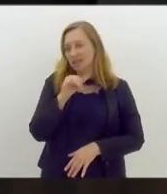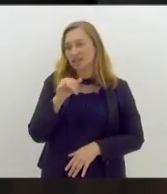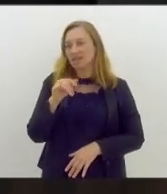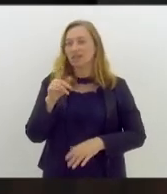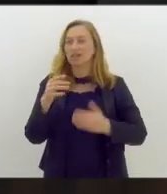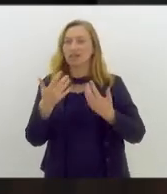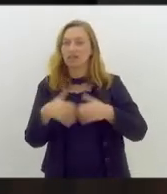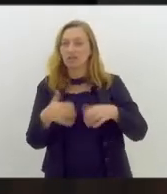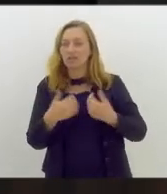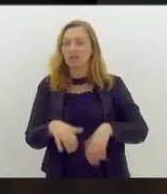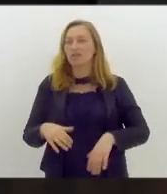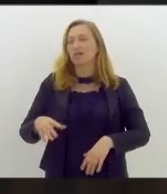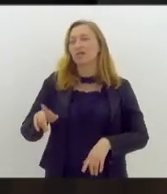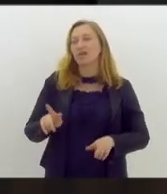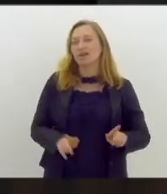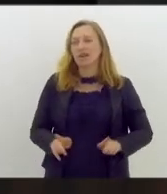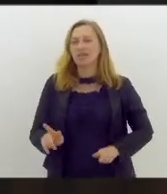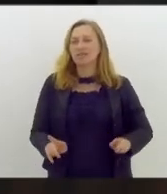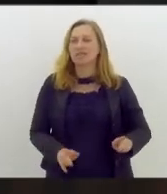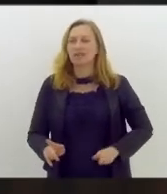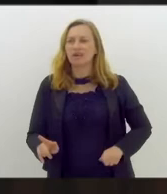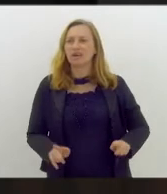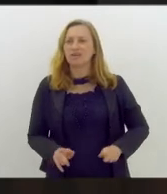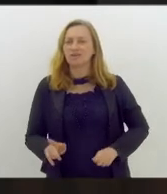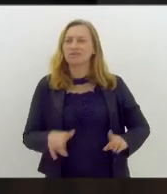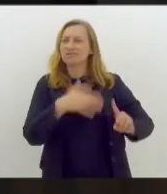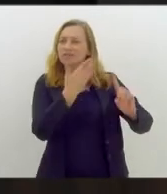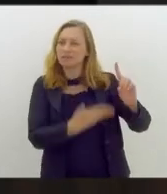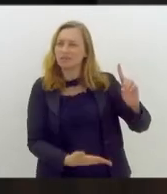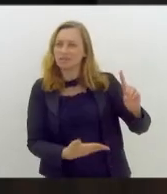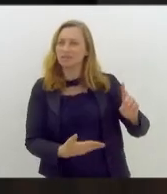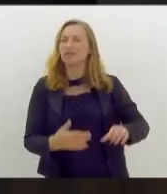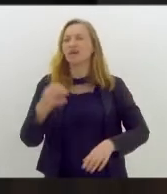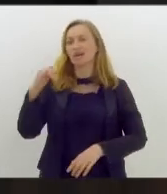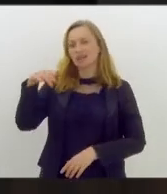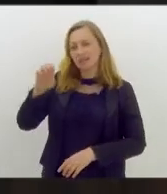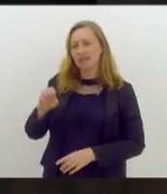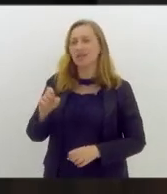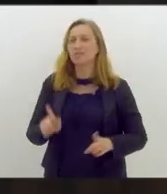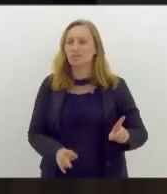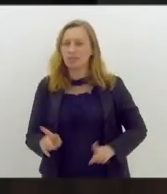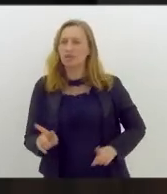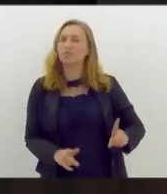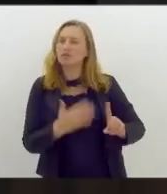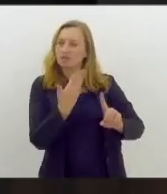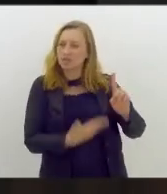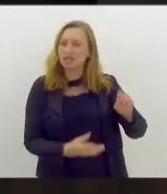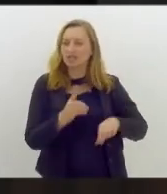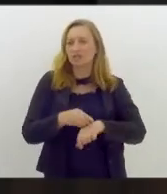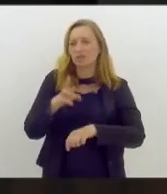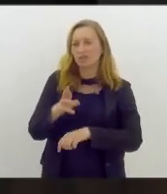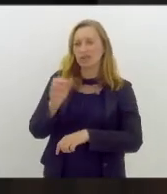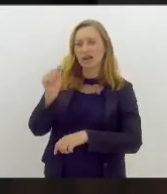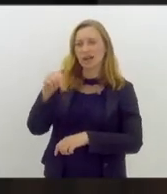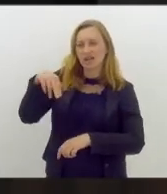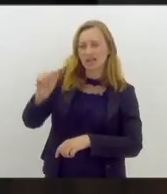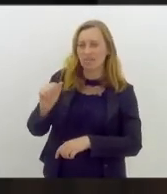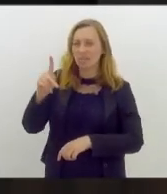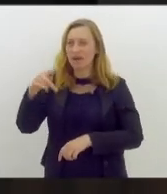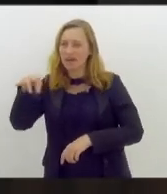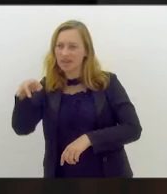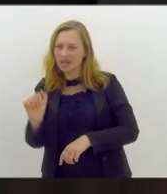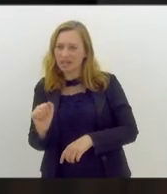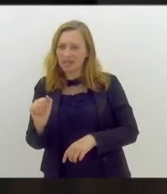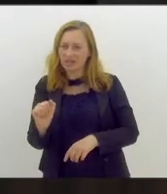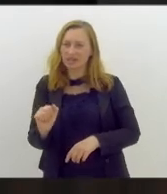do homenageado, Andréa Sinegue, prima do homenageado, da doutora Ana Maria